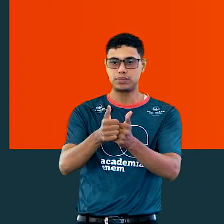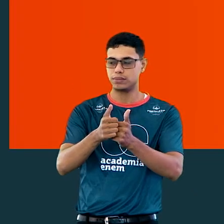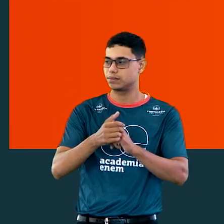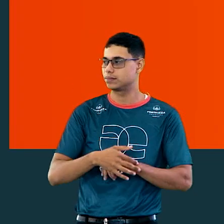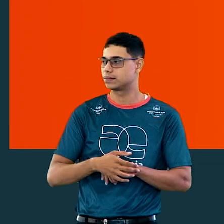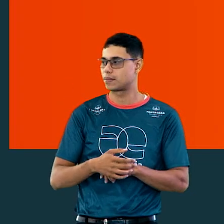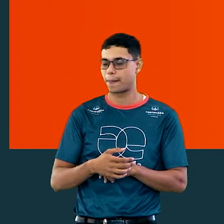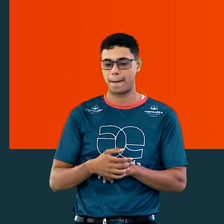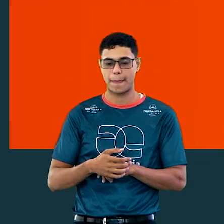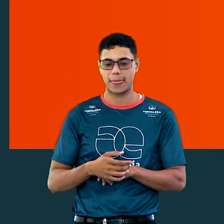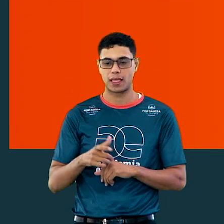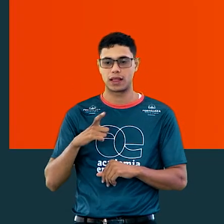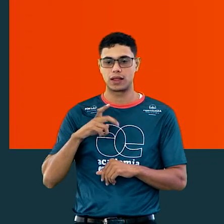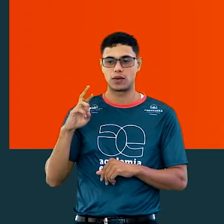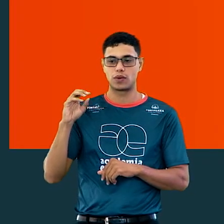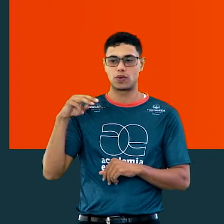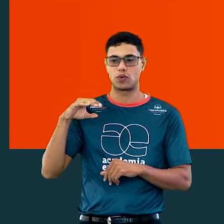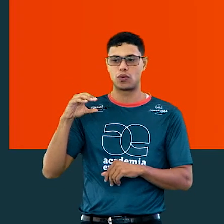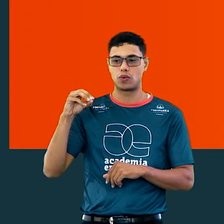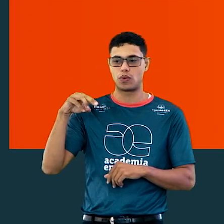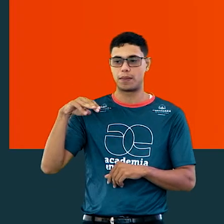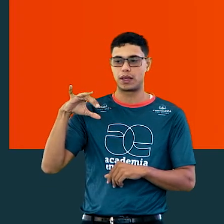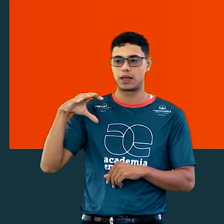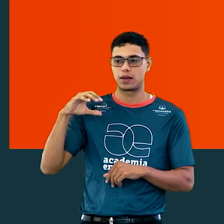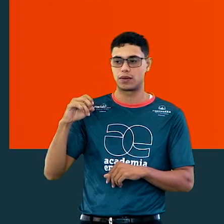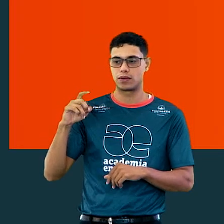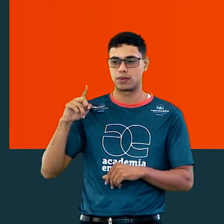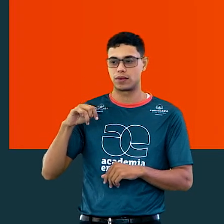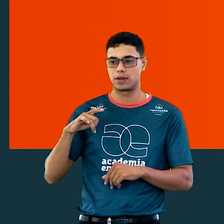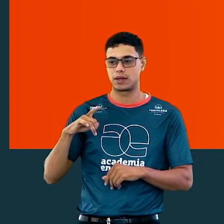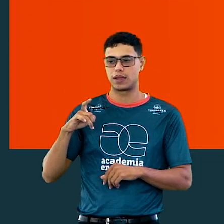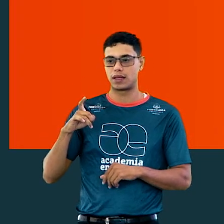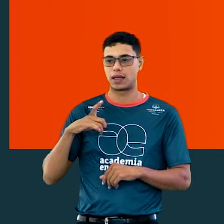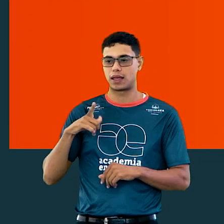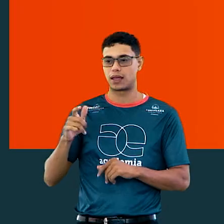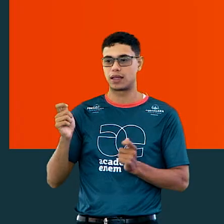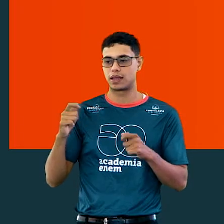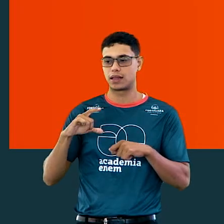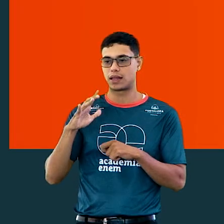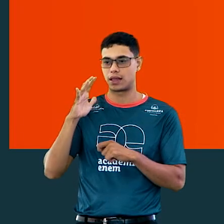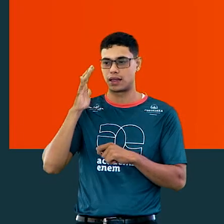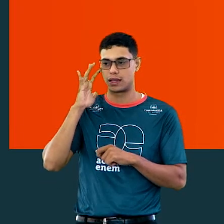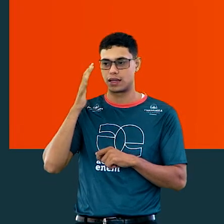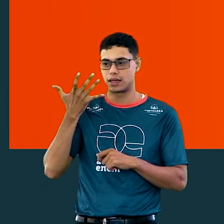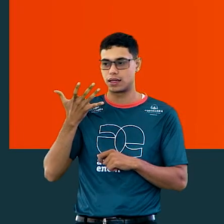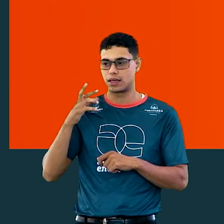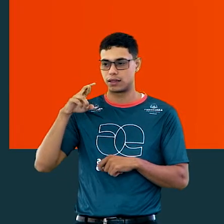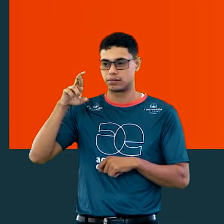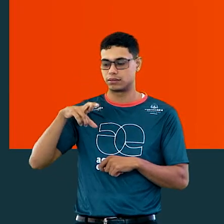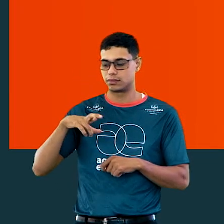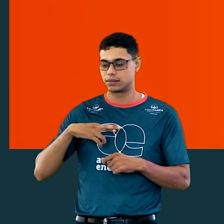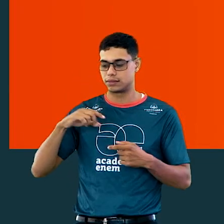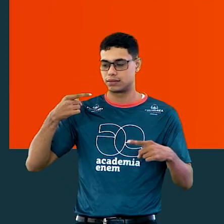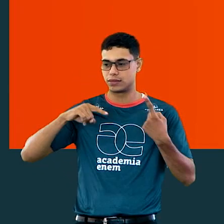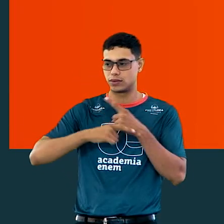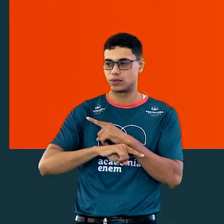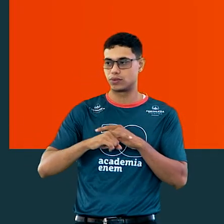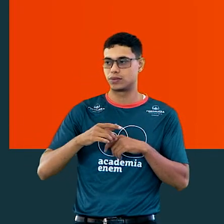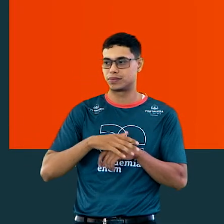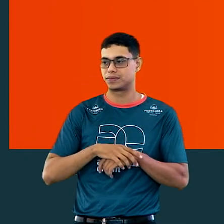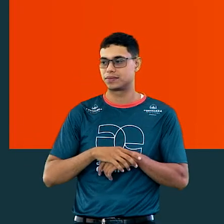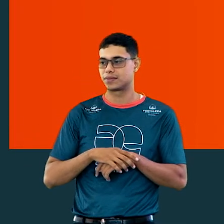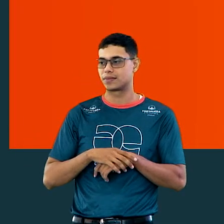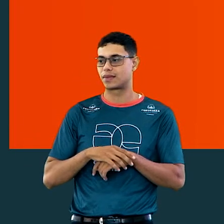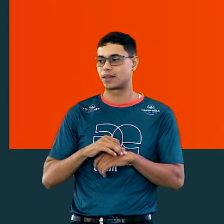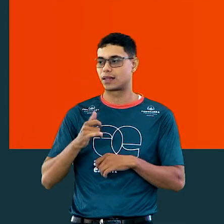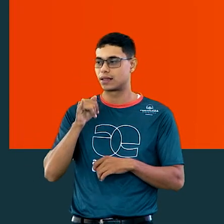resistores ôhmicos são esses cuja razão DDP corrente, vamos lá. Eu supus a